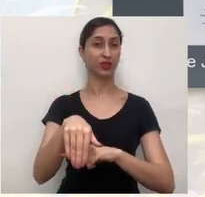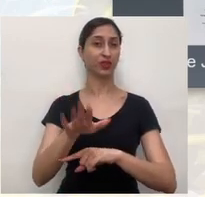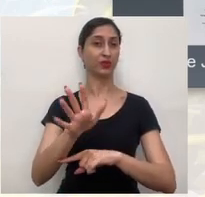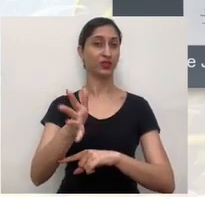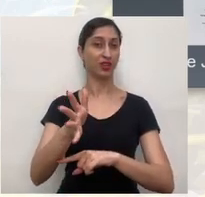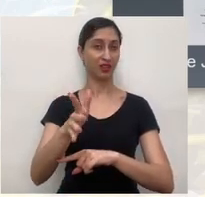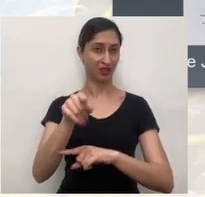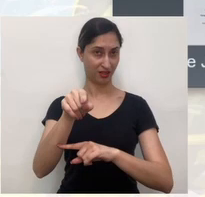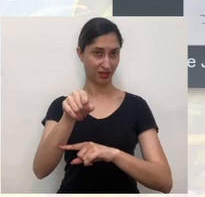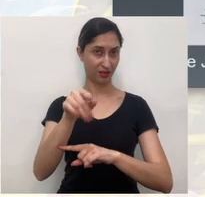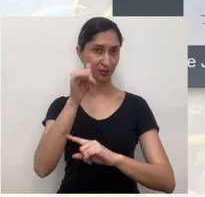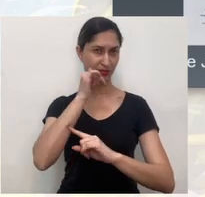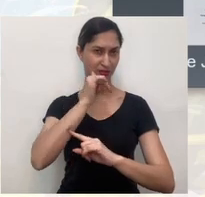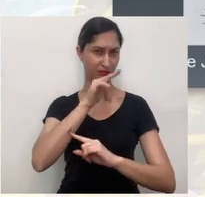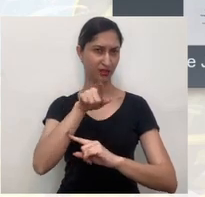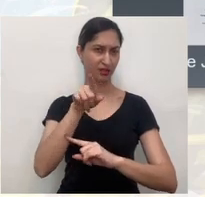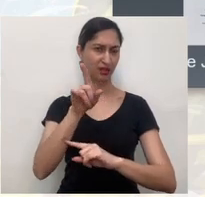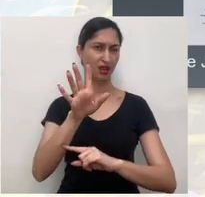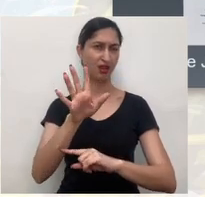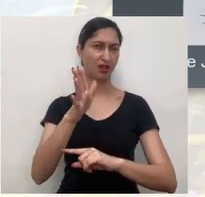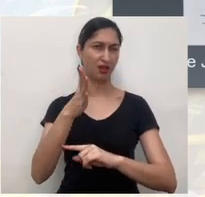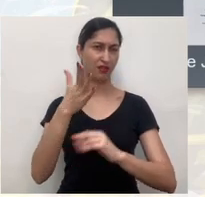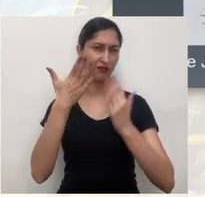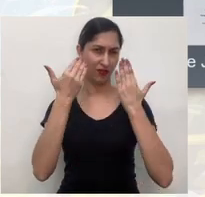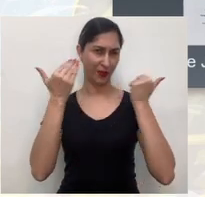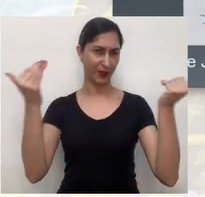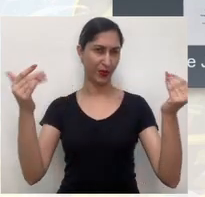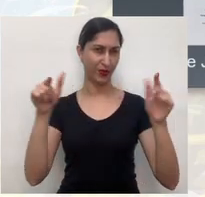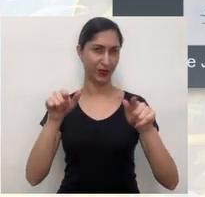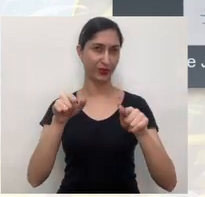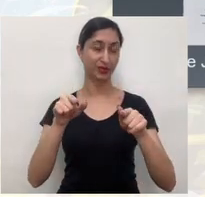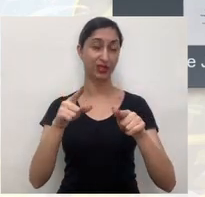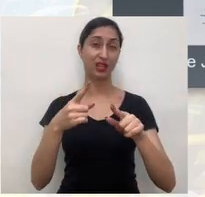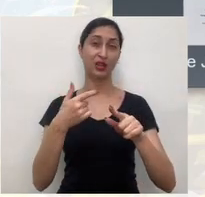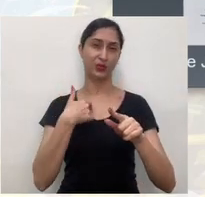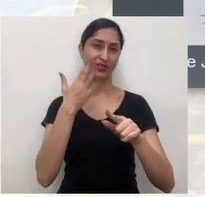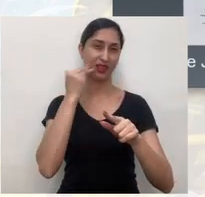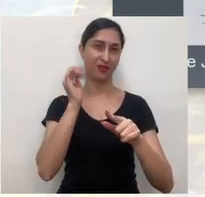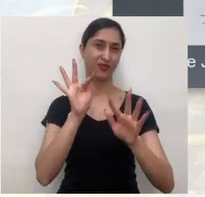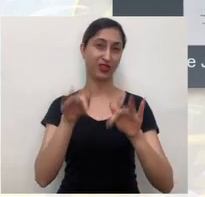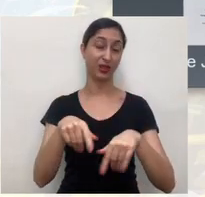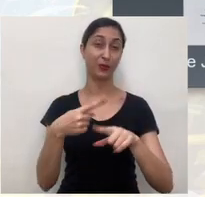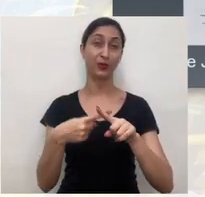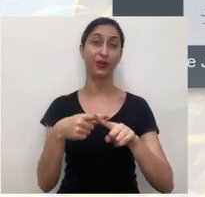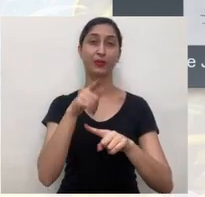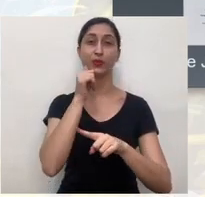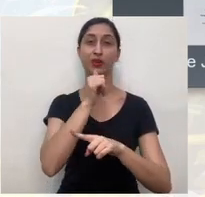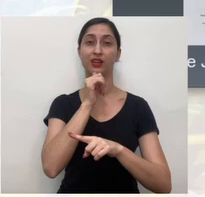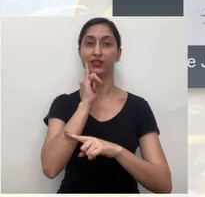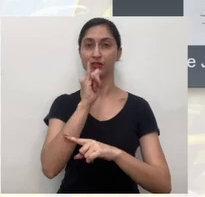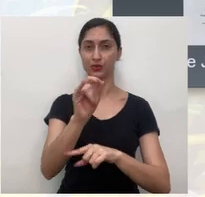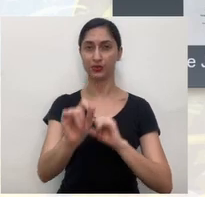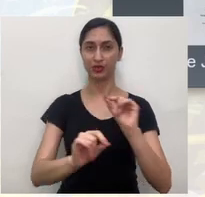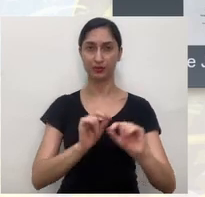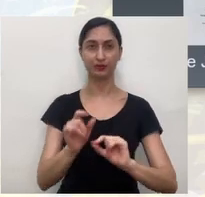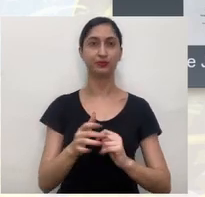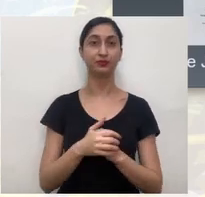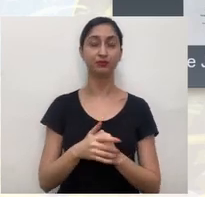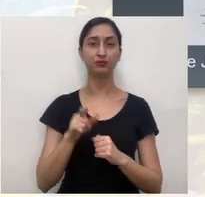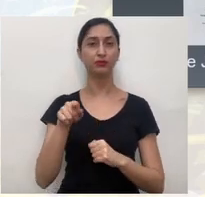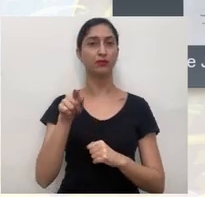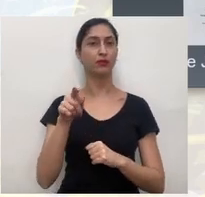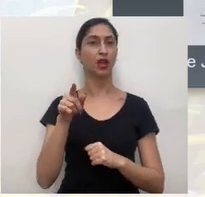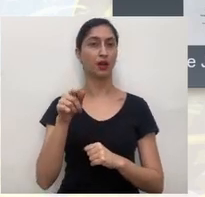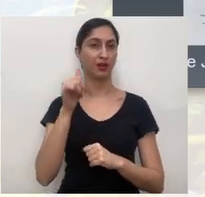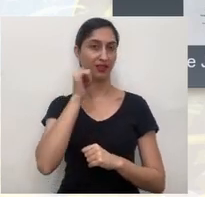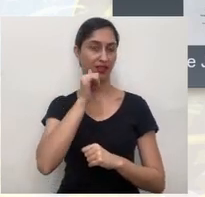né? Não está identificado, mas eu sei que é do final, porque há um comentário em que ela diz que ela está